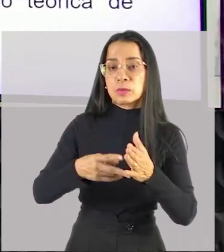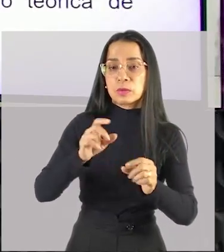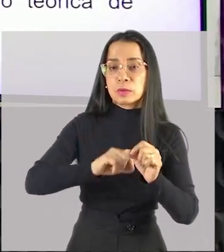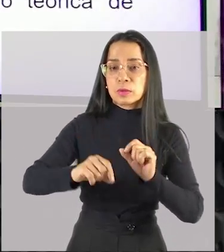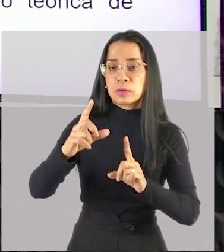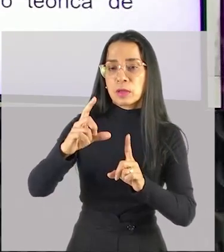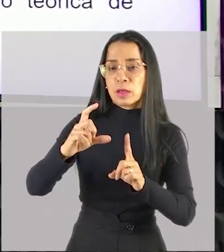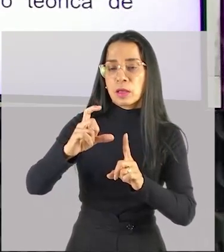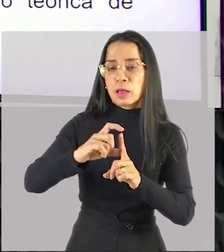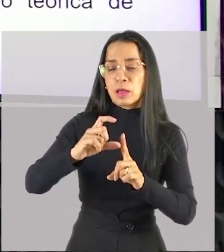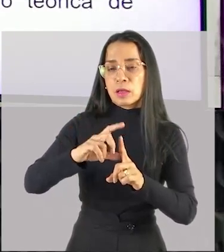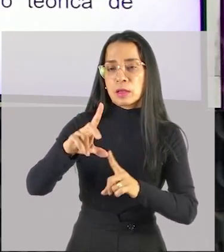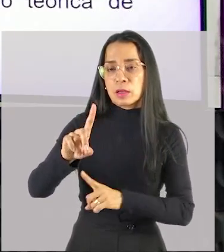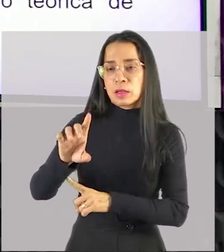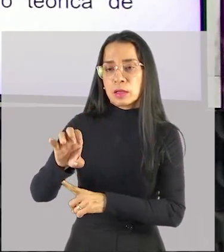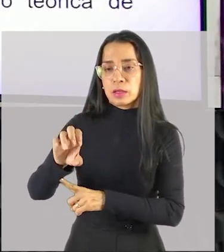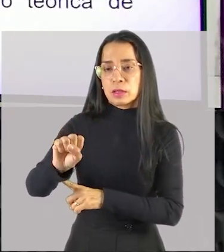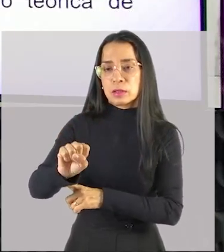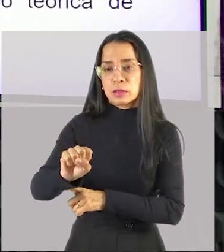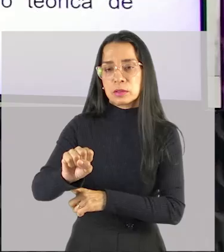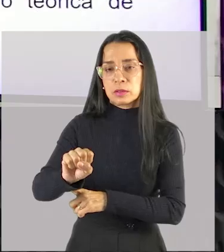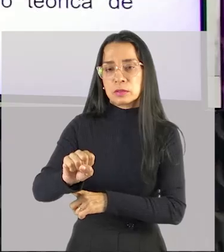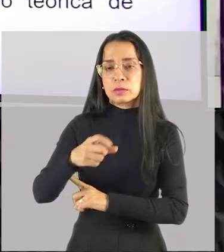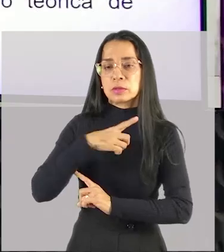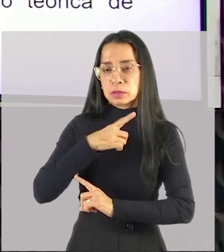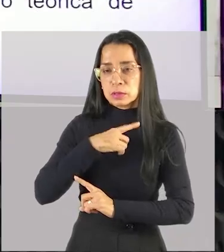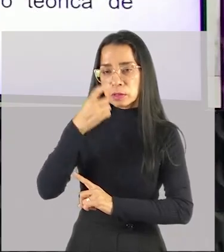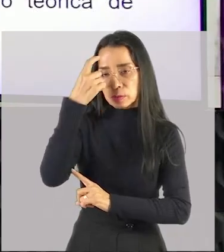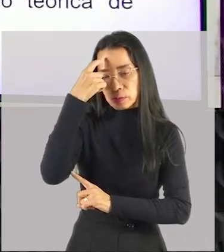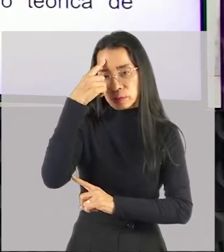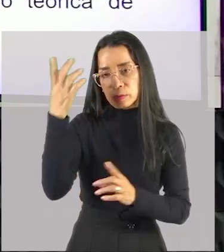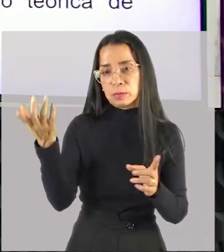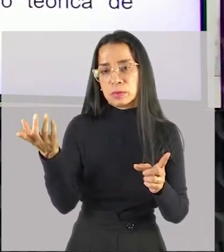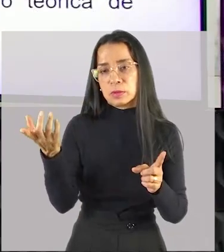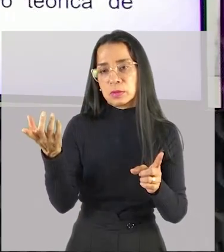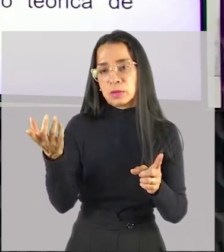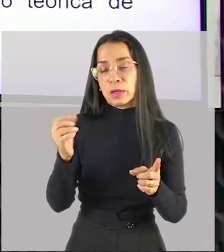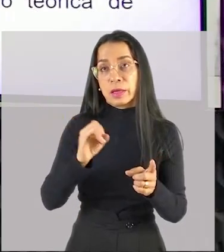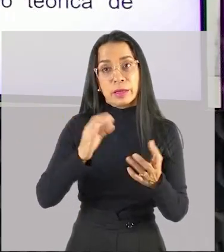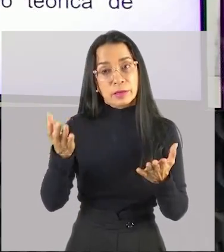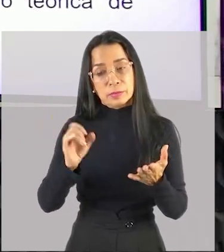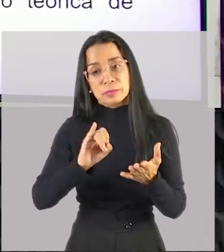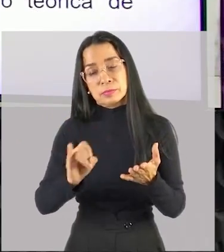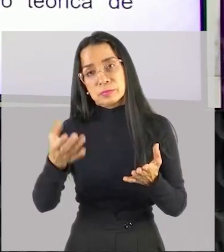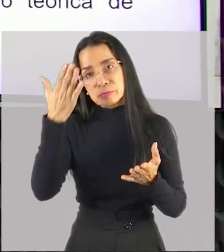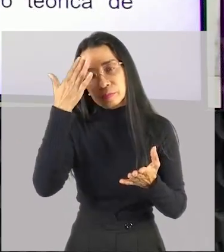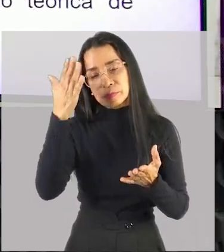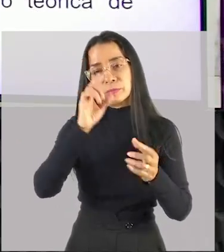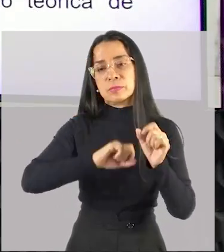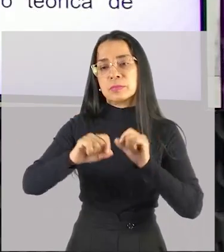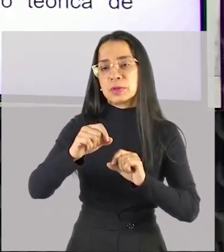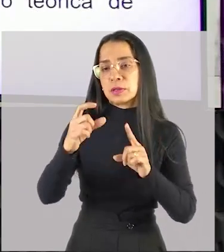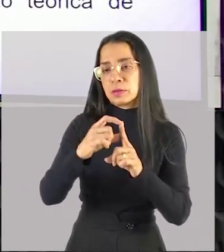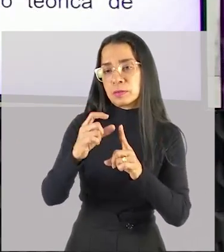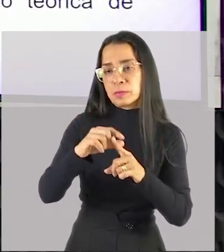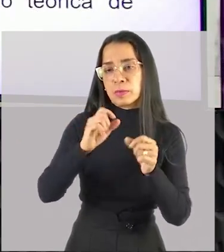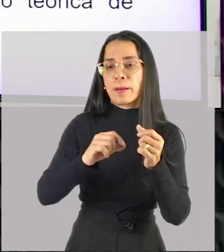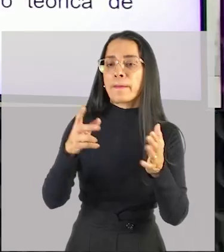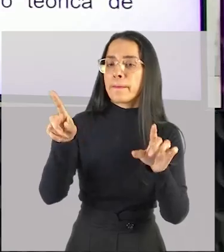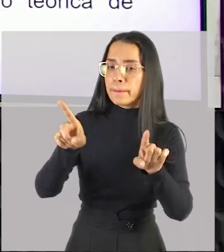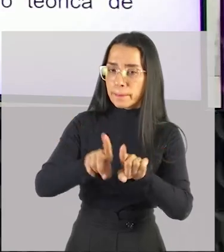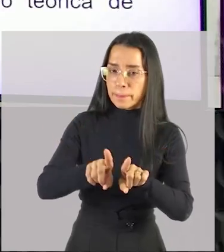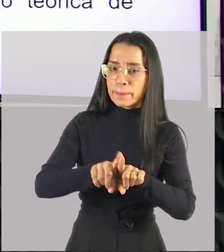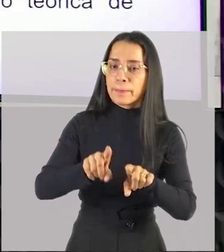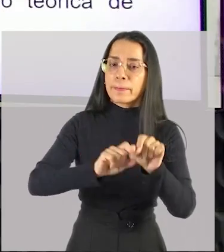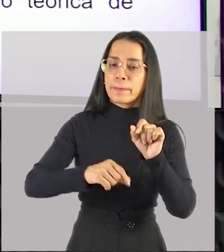existe no pensamento, desde que se entenda essa palavra, também existe na realidade. Ou seja, se a gente fala sobre Deus é porque